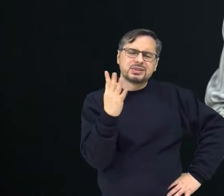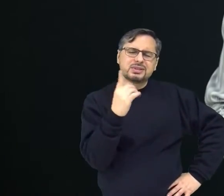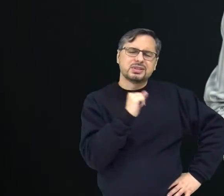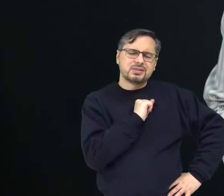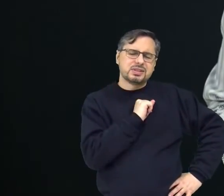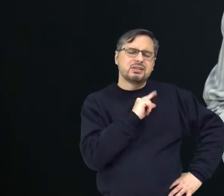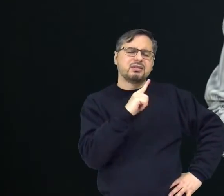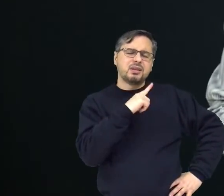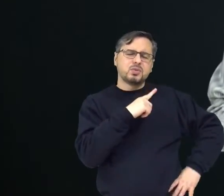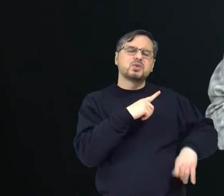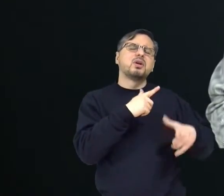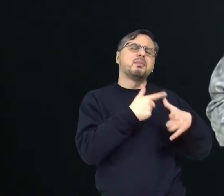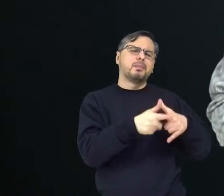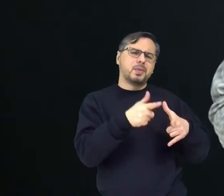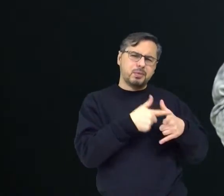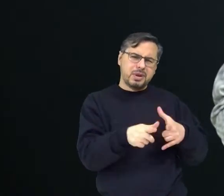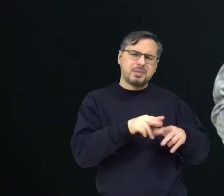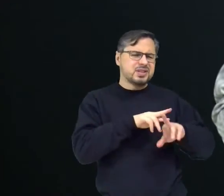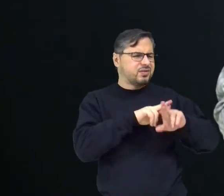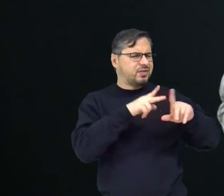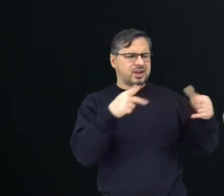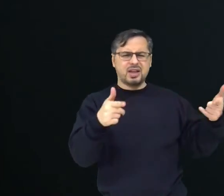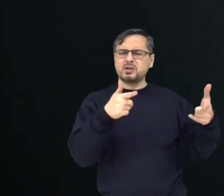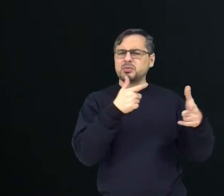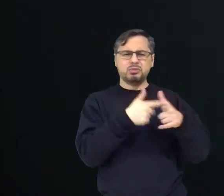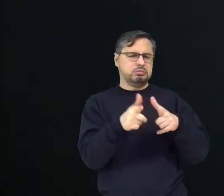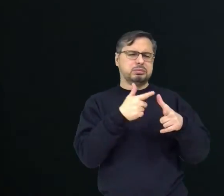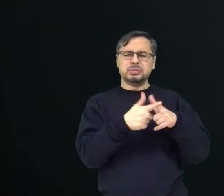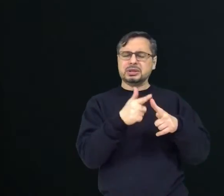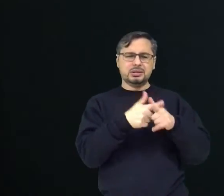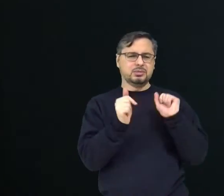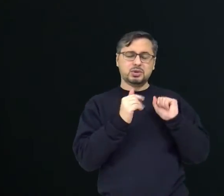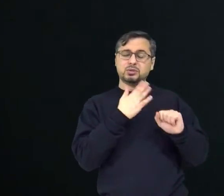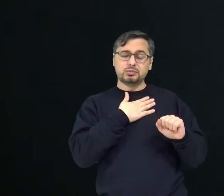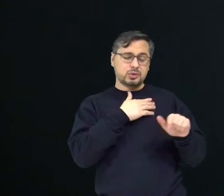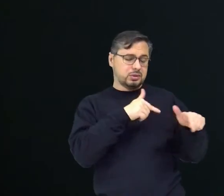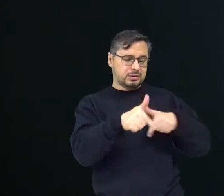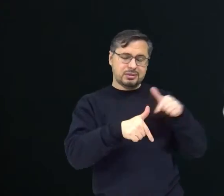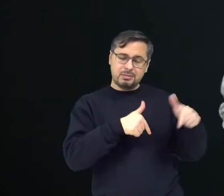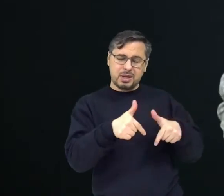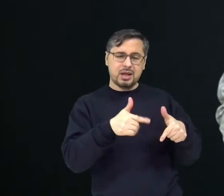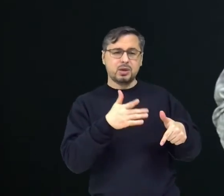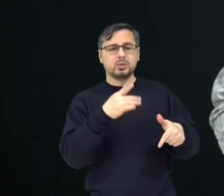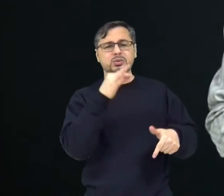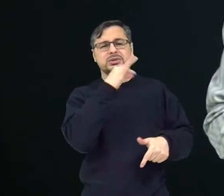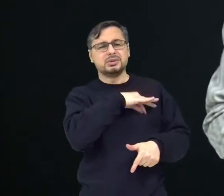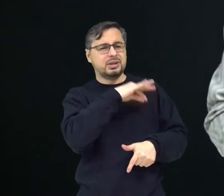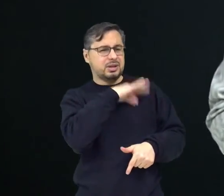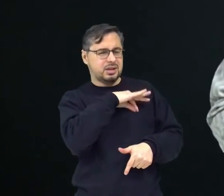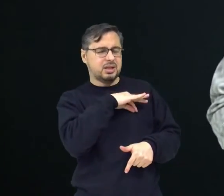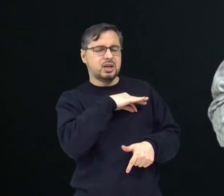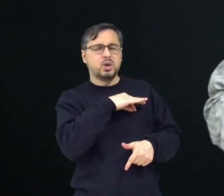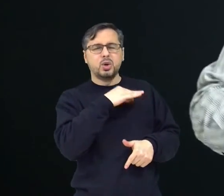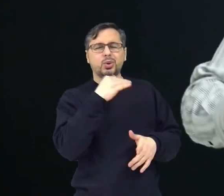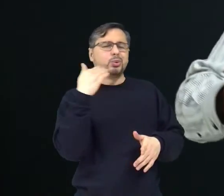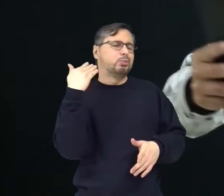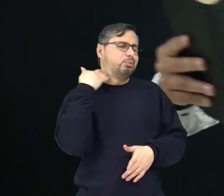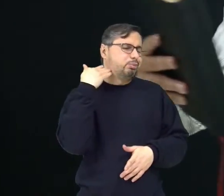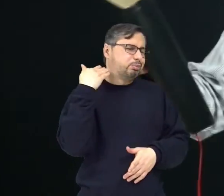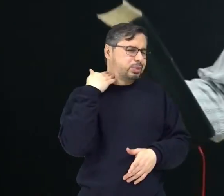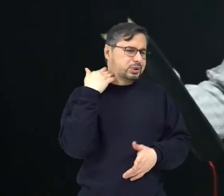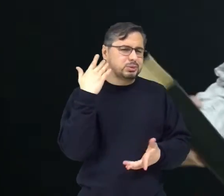enfrentado várias dificuldades e às vezes o meu trabalho, ou o meu salário, ou um valor no banco, ou